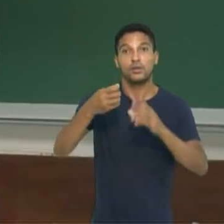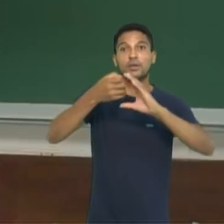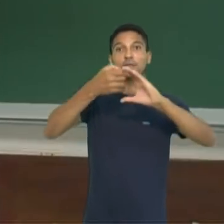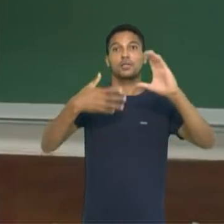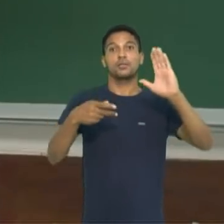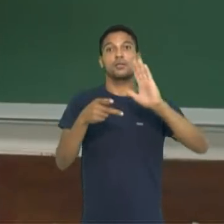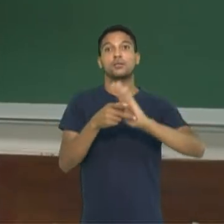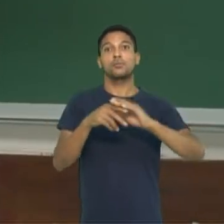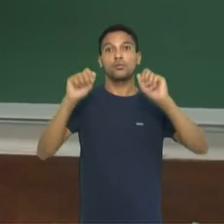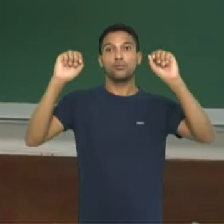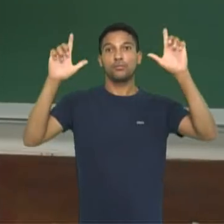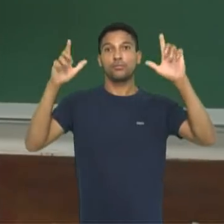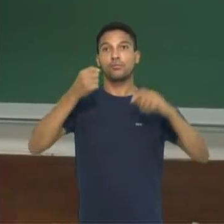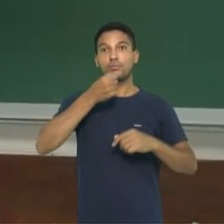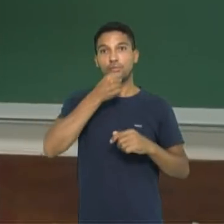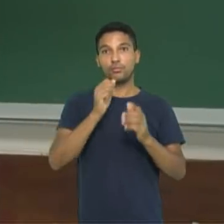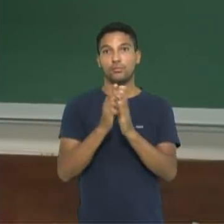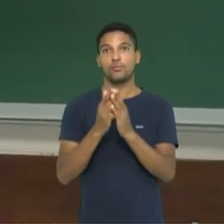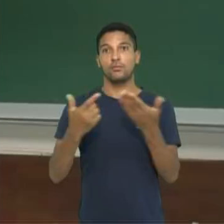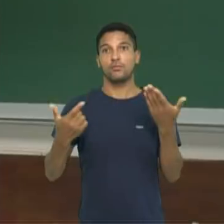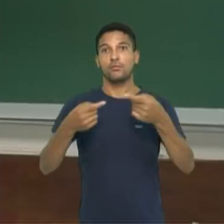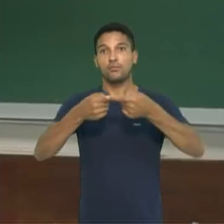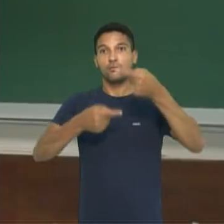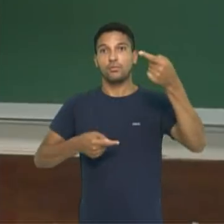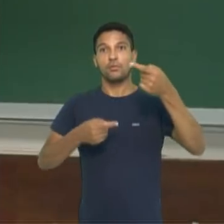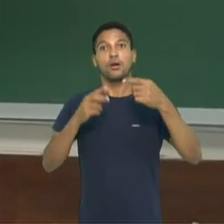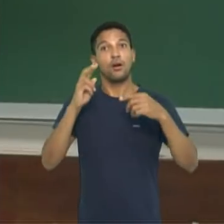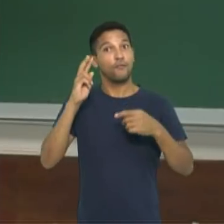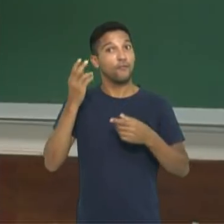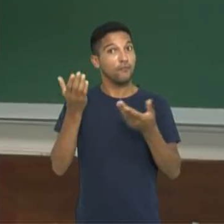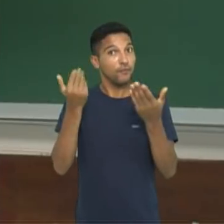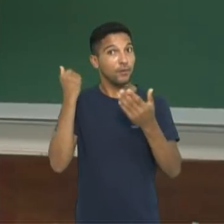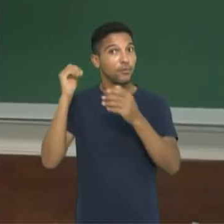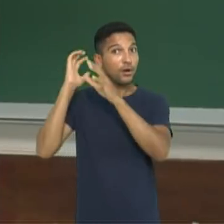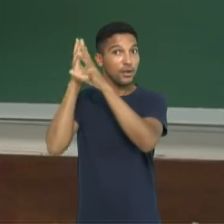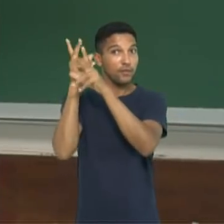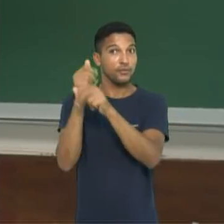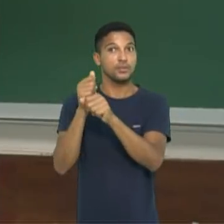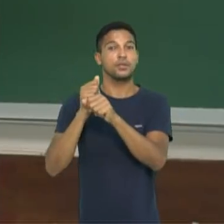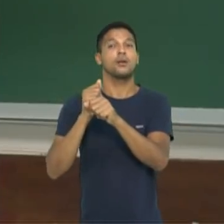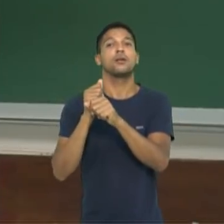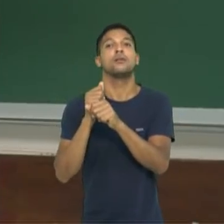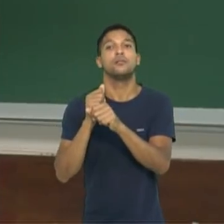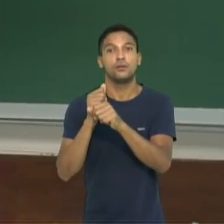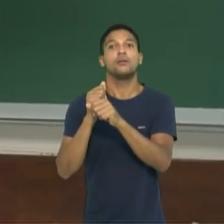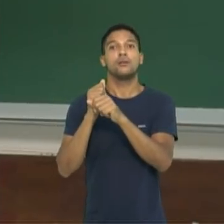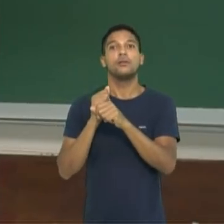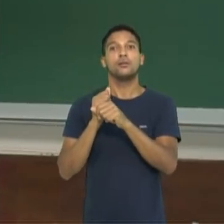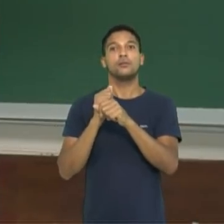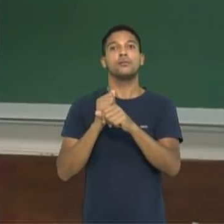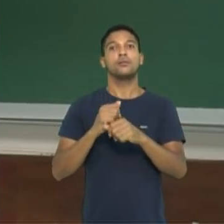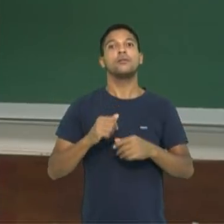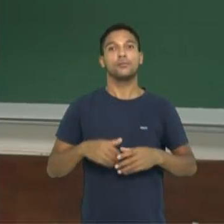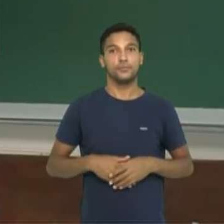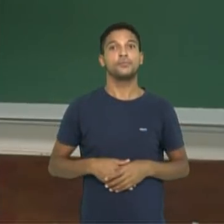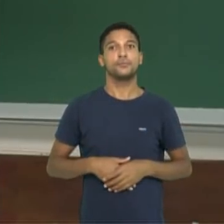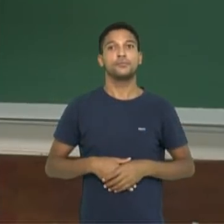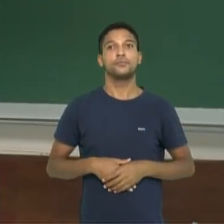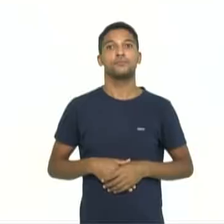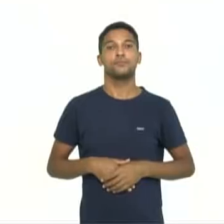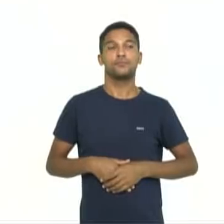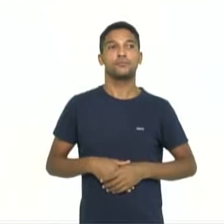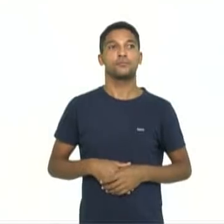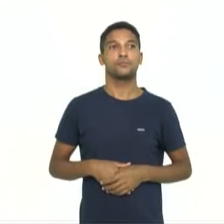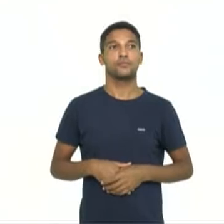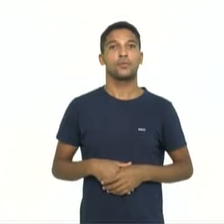da reportagem. É sempre bom a gente dar uma revisada antes de começar, né, com elementos novos aí para a gente poder aprofundar sempre, certo?